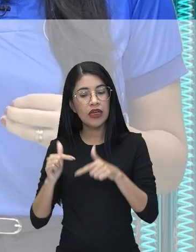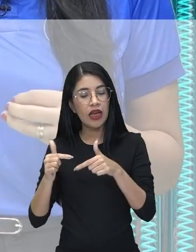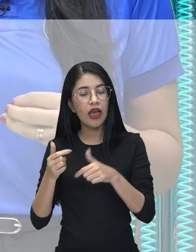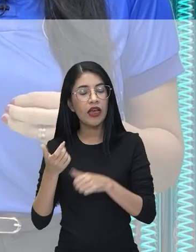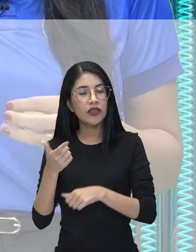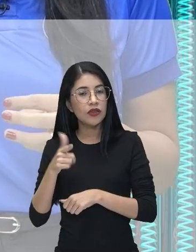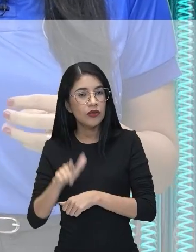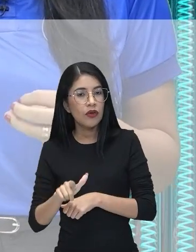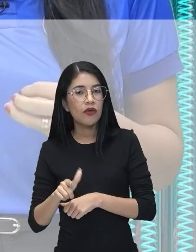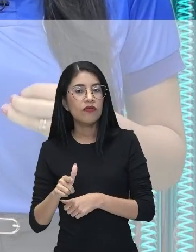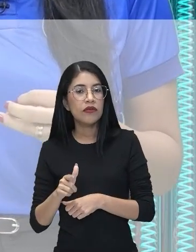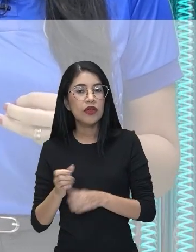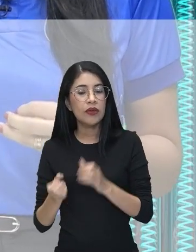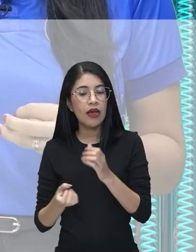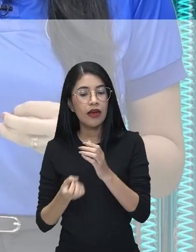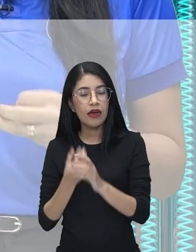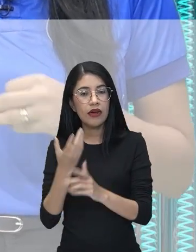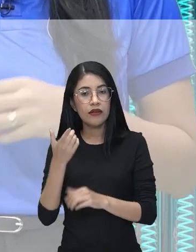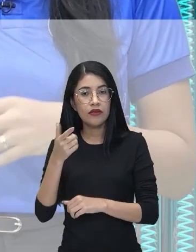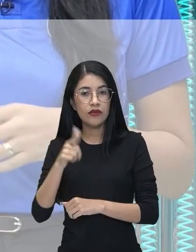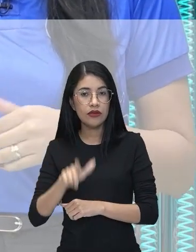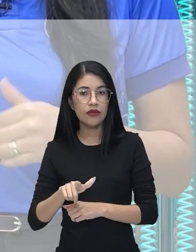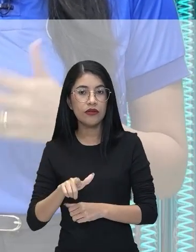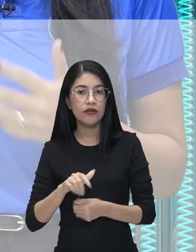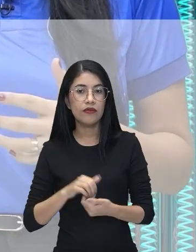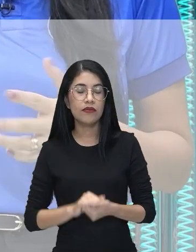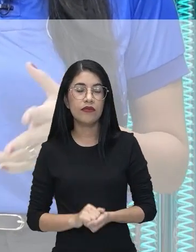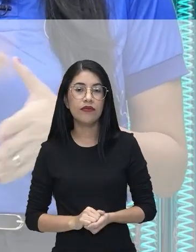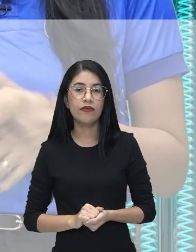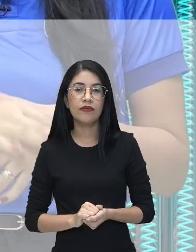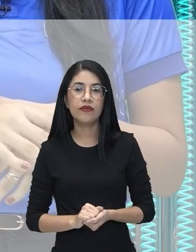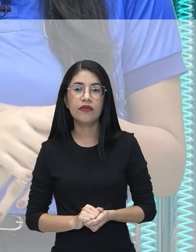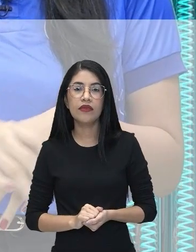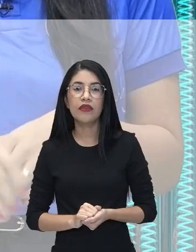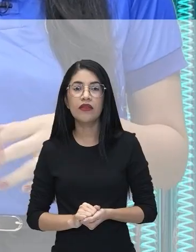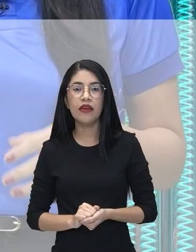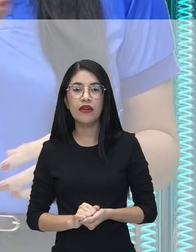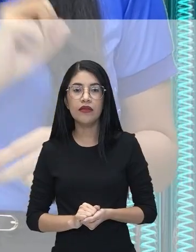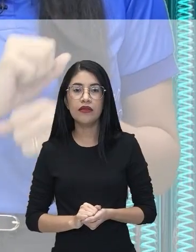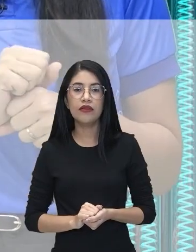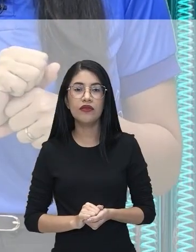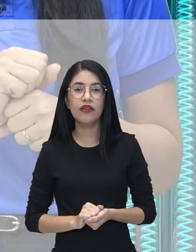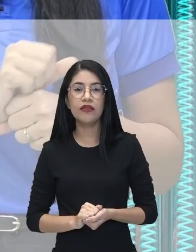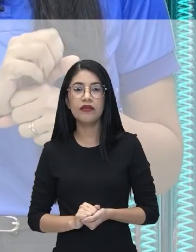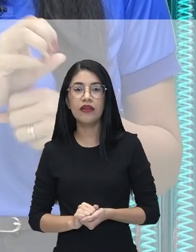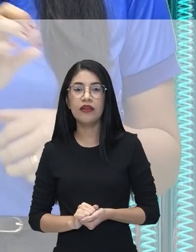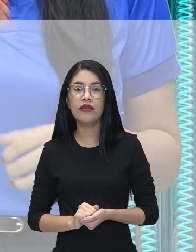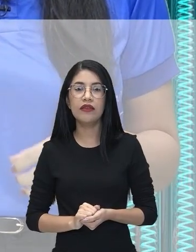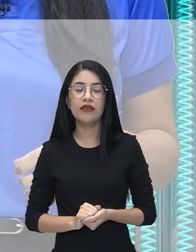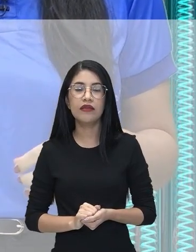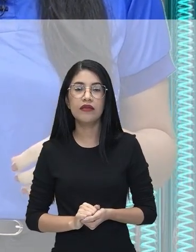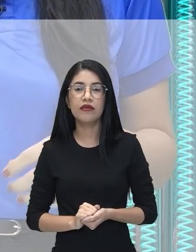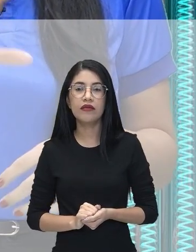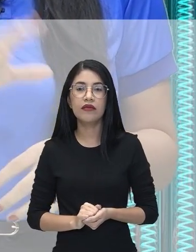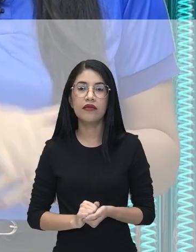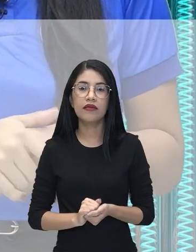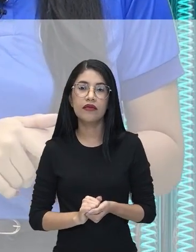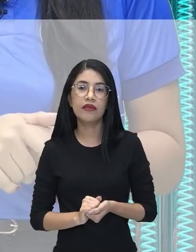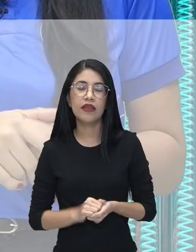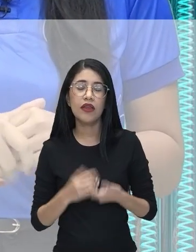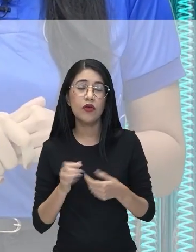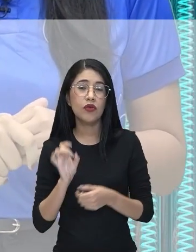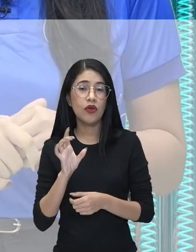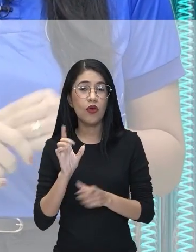estamos recriando, recreação, criando mais uma vez, que é para vocês observarem como apenas